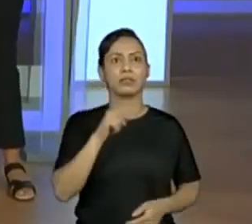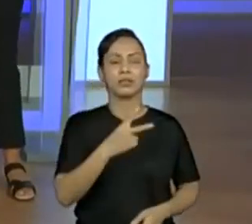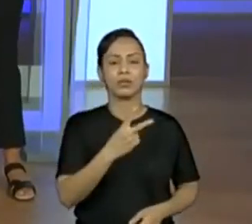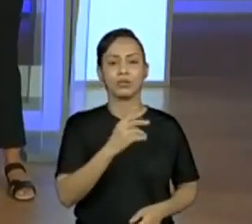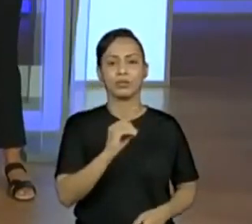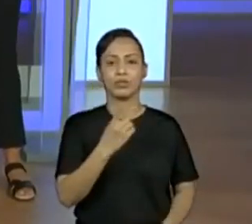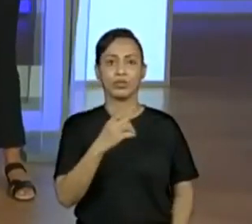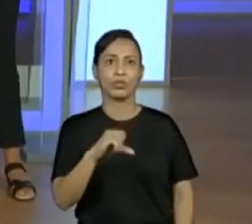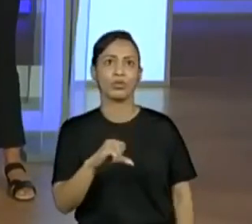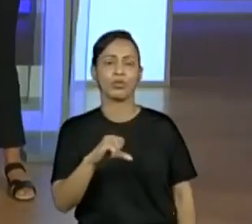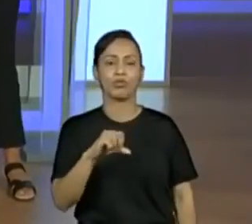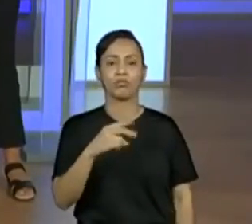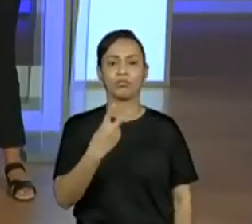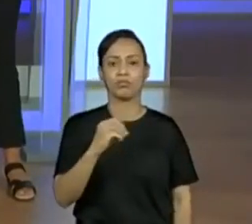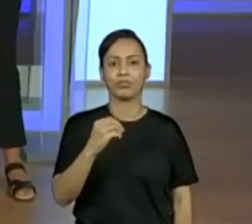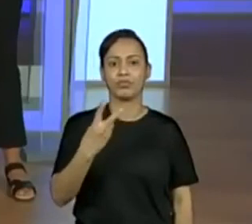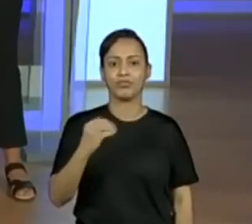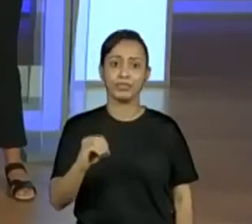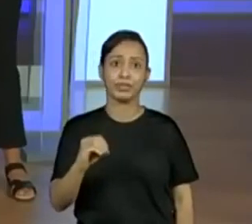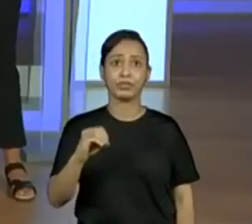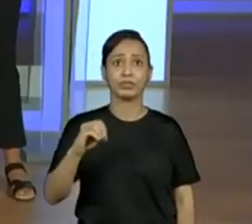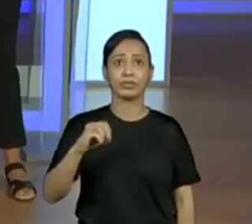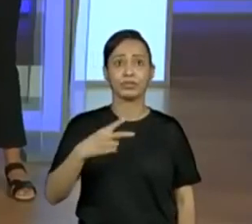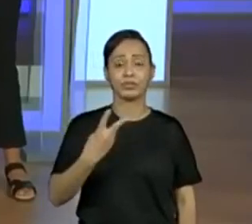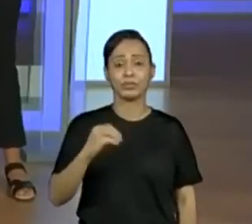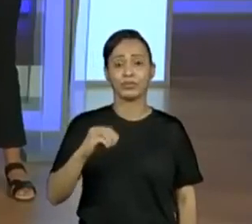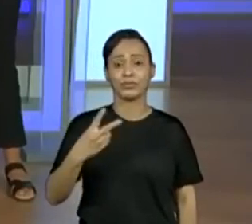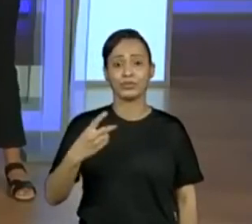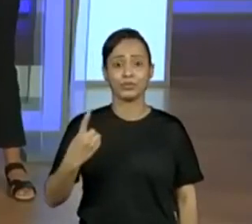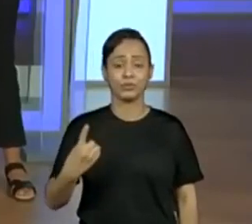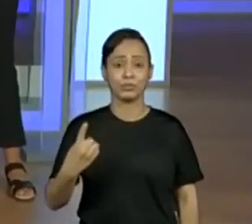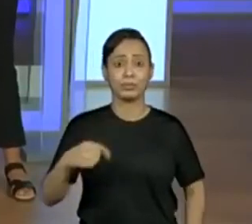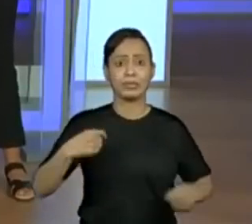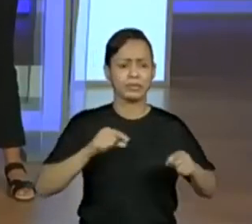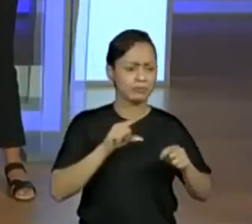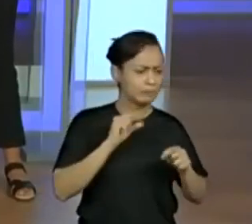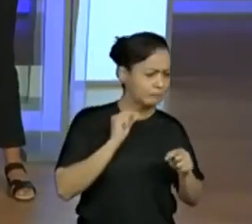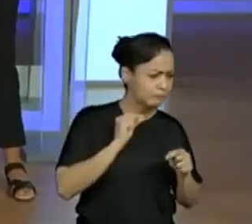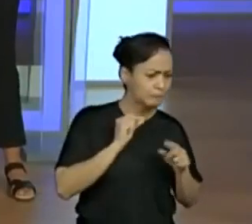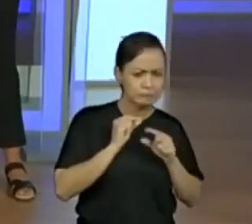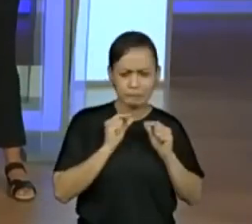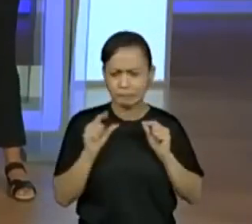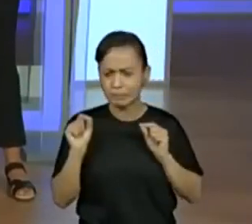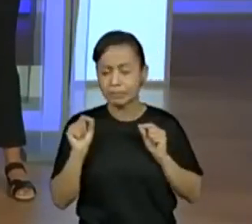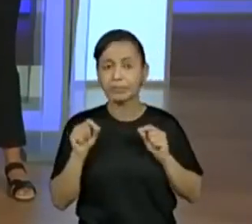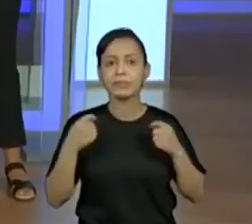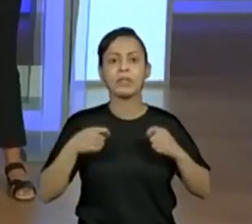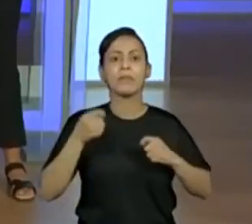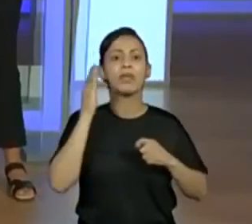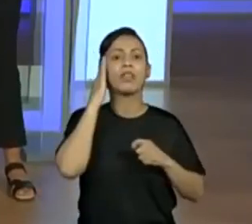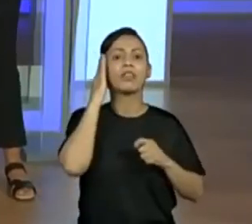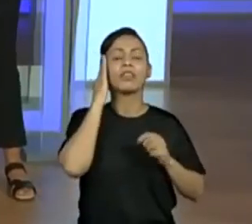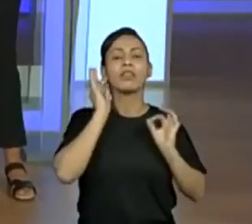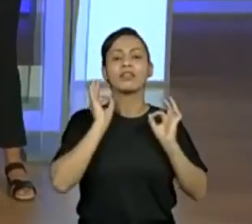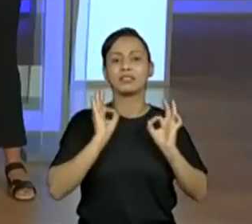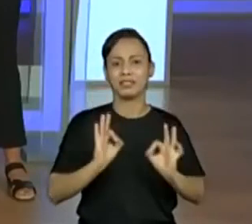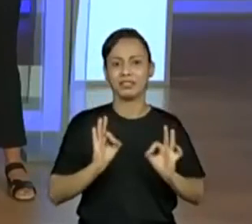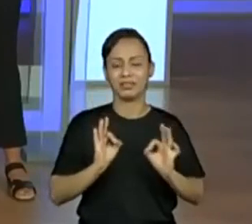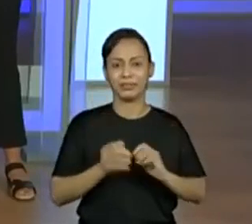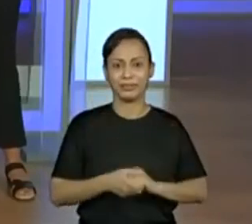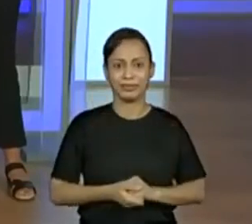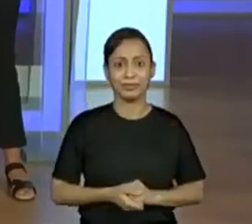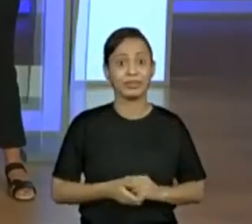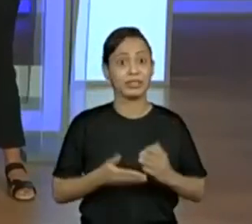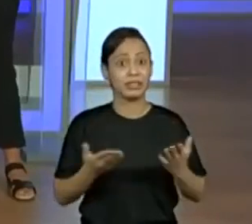de números, o lugar de cada número para ele ter o valor certo, né? Então, são essas menções aí,